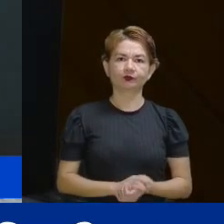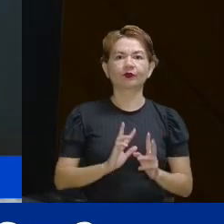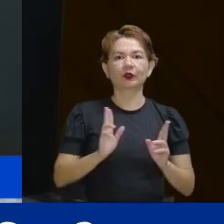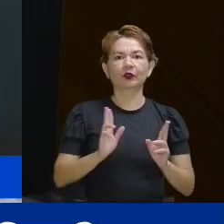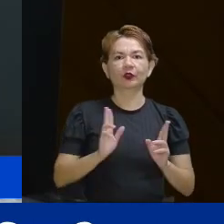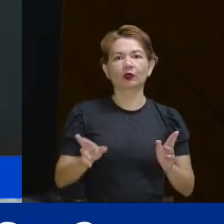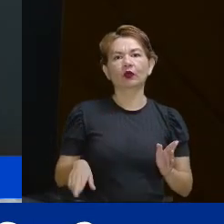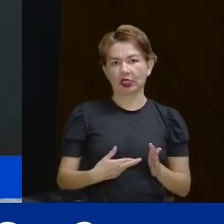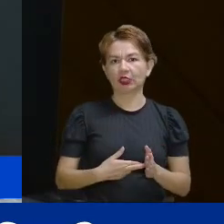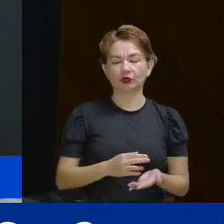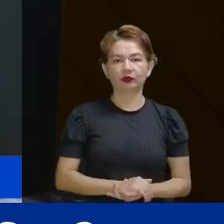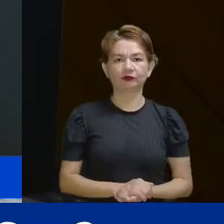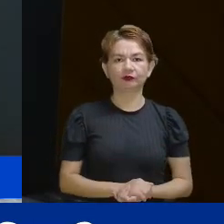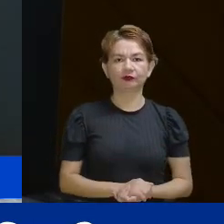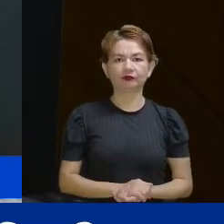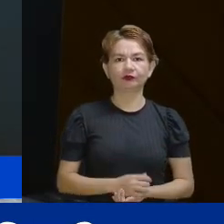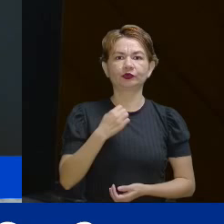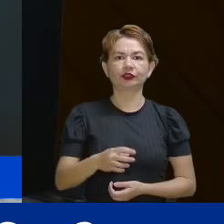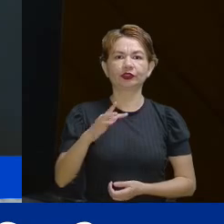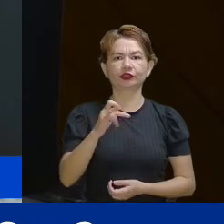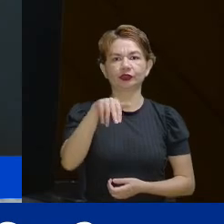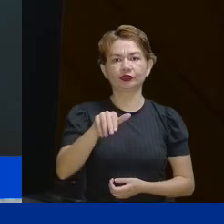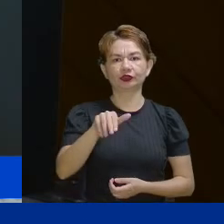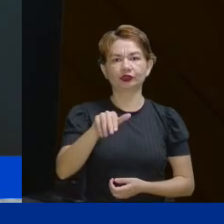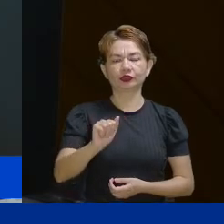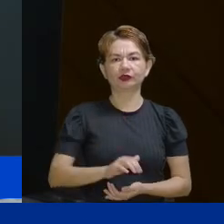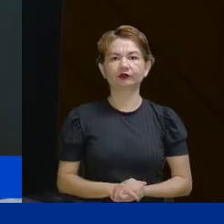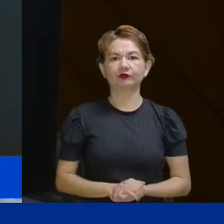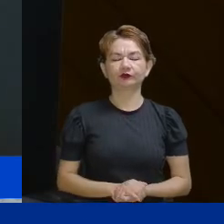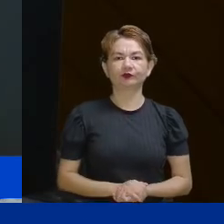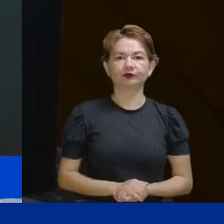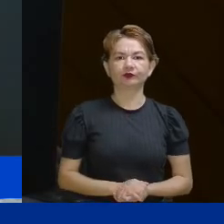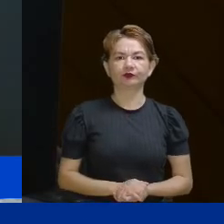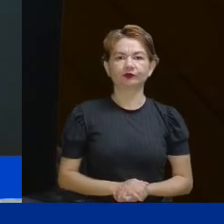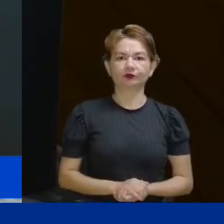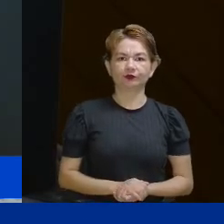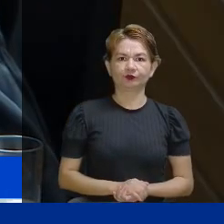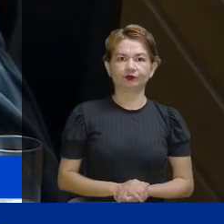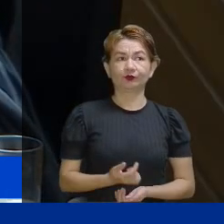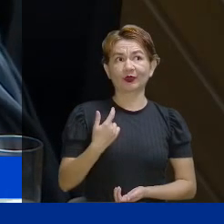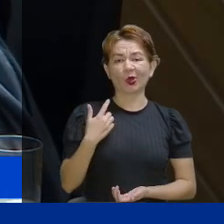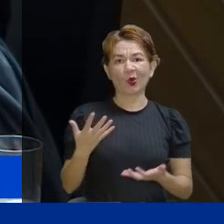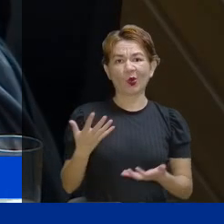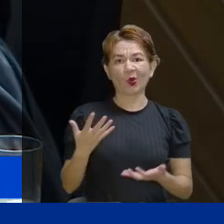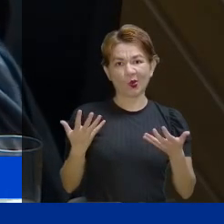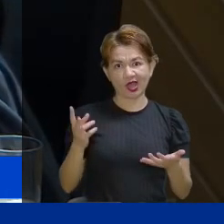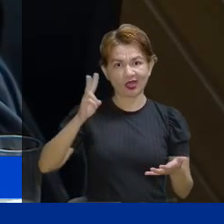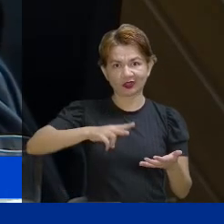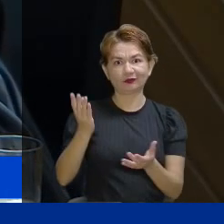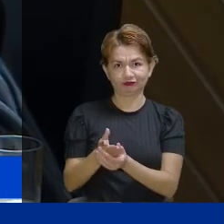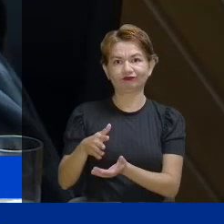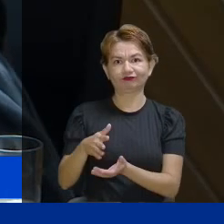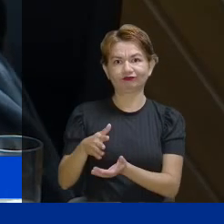Acompanho o relator, senhor presidente. Juíza Tina Souza. Senhor presidente, eu vou pedir vista dos autos.